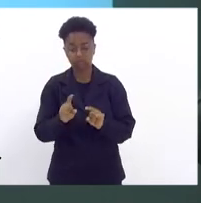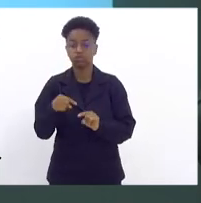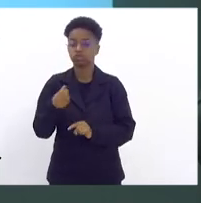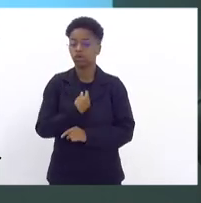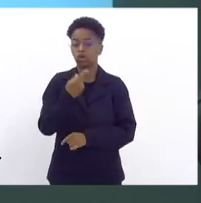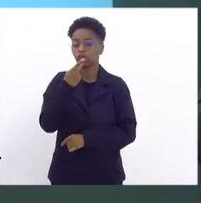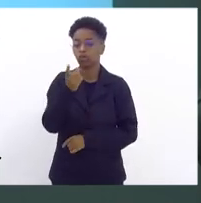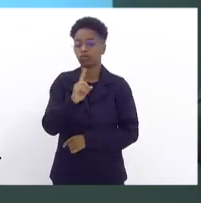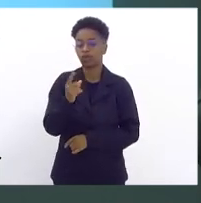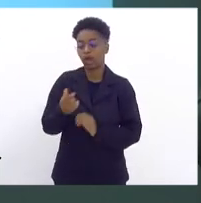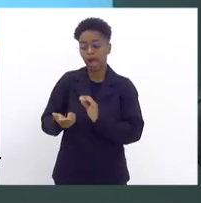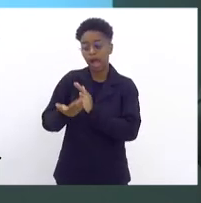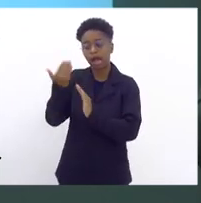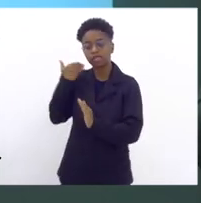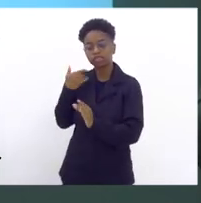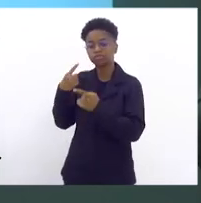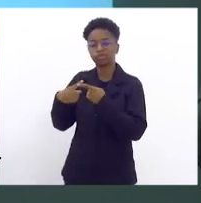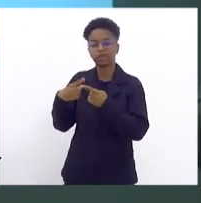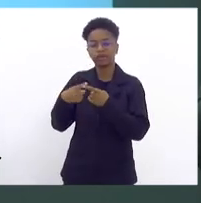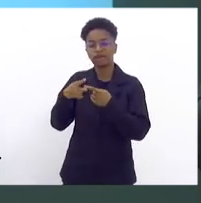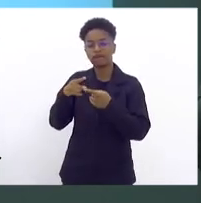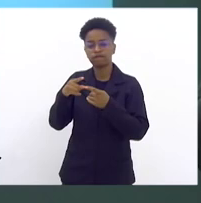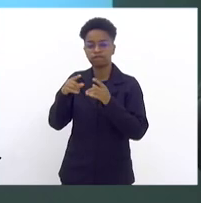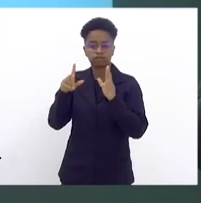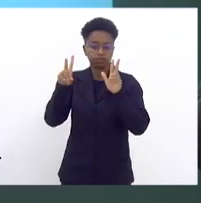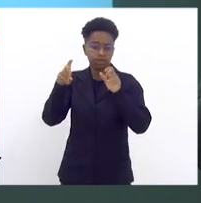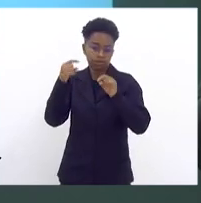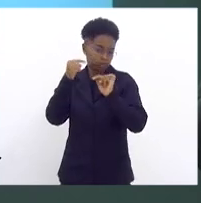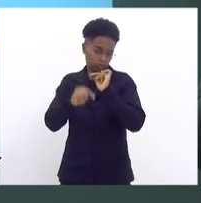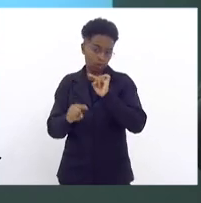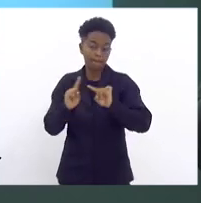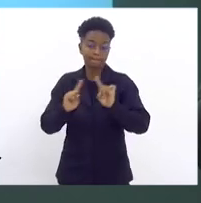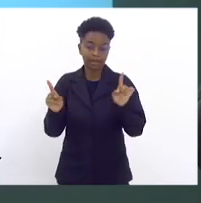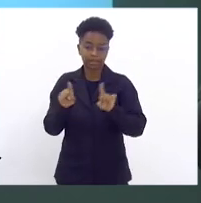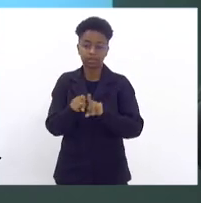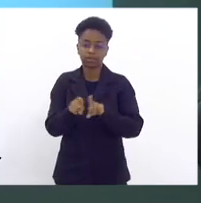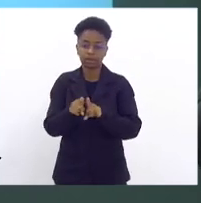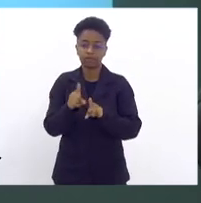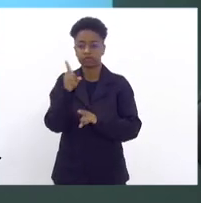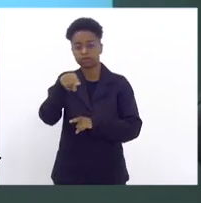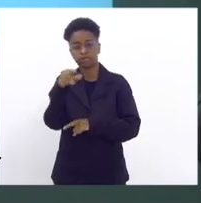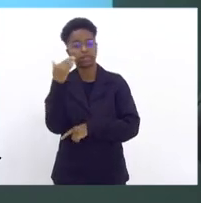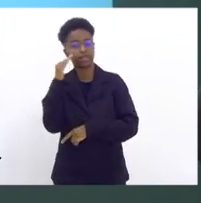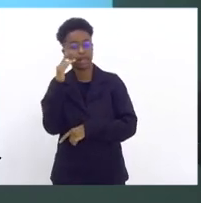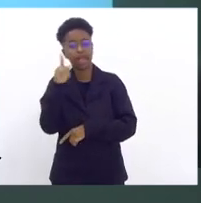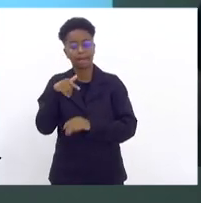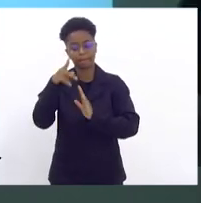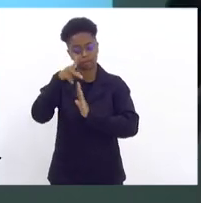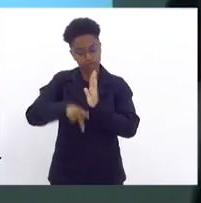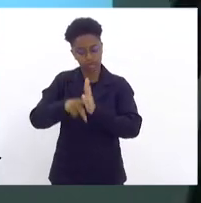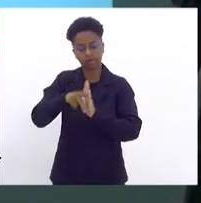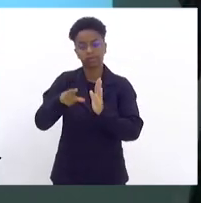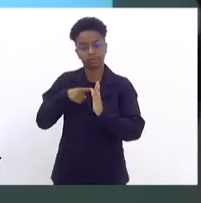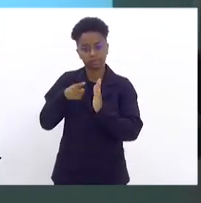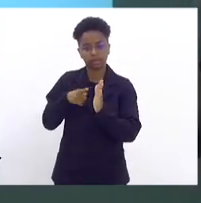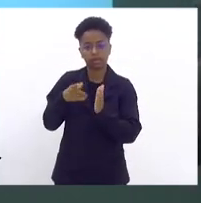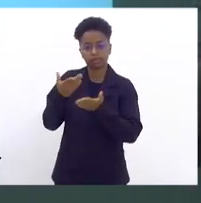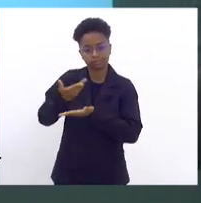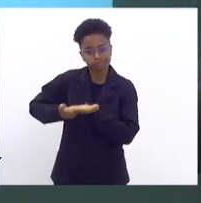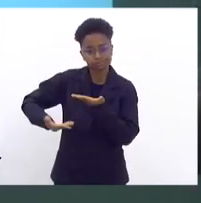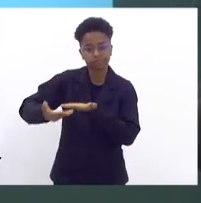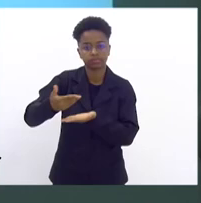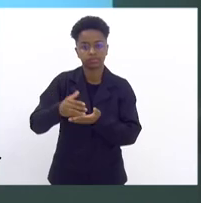no que foi Esplanada anteriormente porque fugiu um pouco do escopo mas só para você saberem que também são projetos que estão em andamento hoje na subsecretaria especial